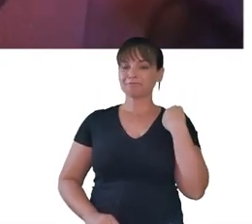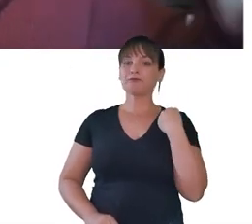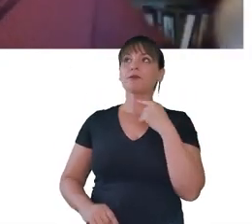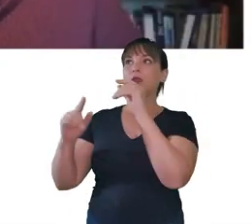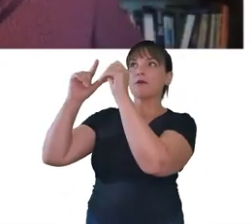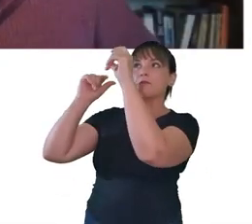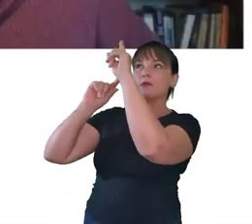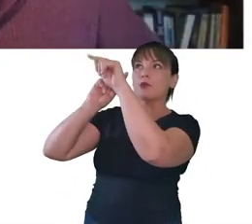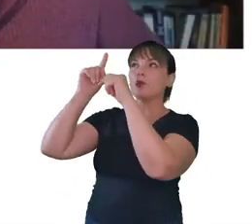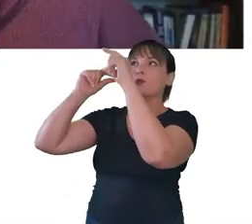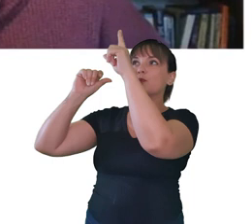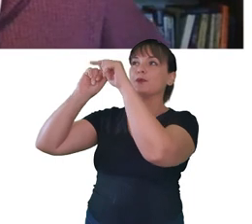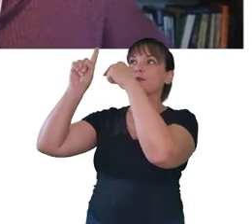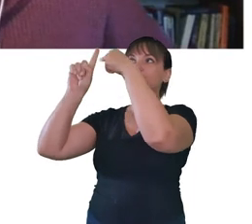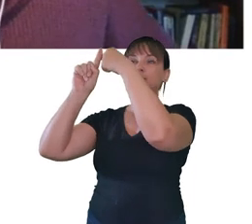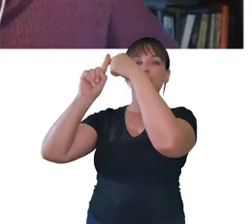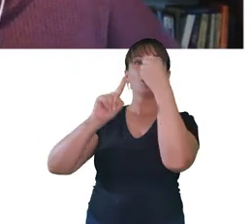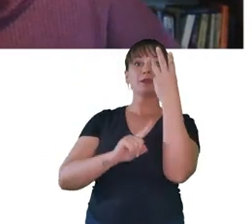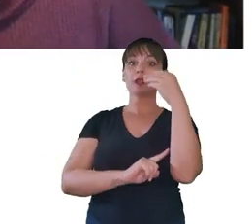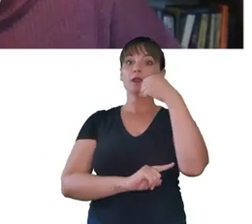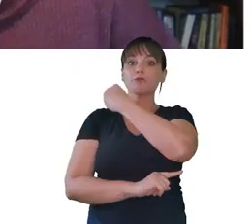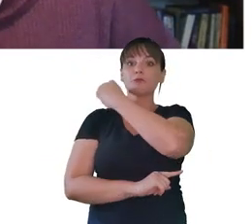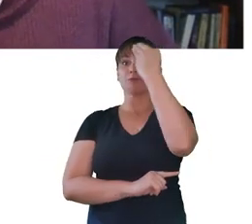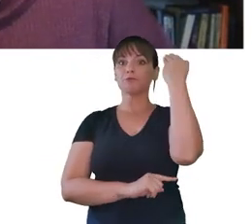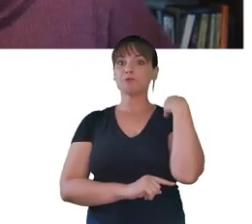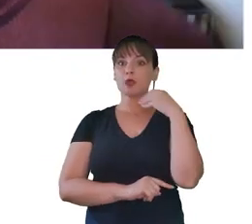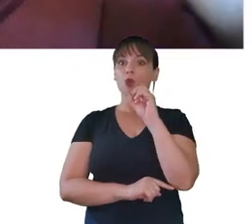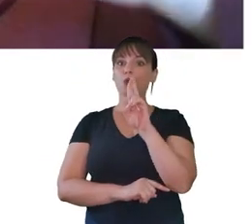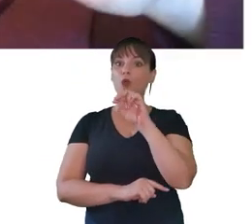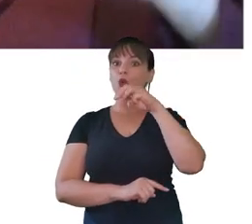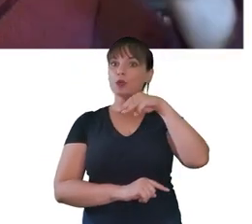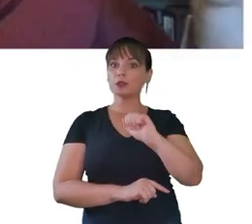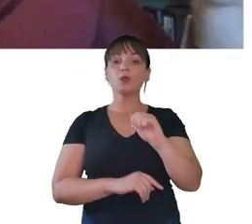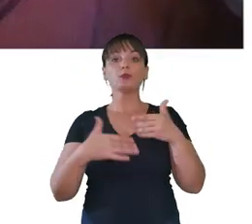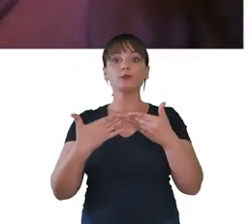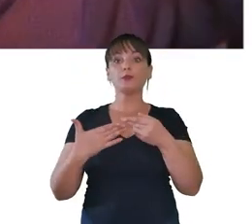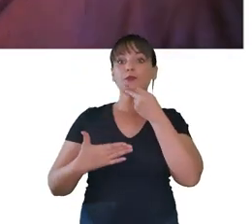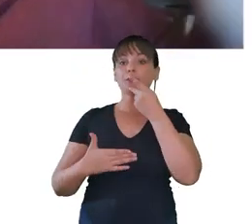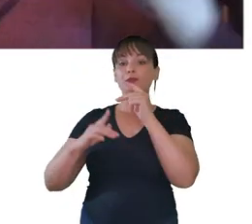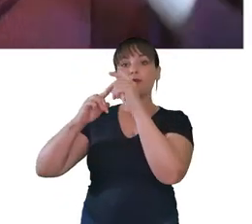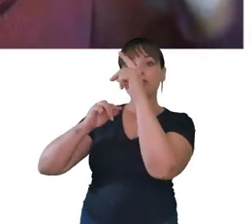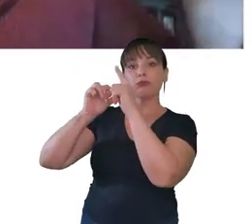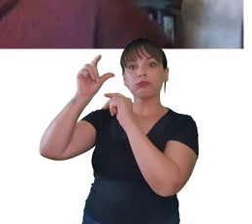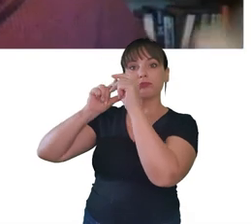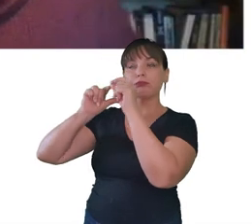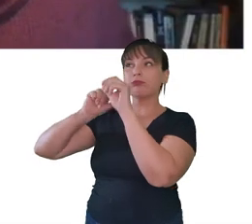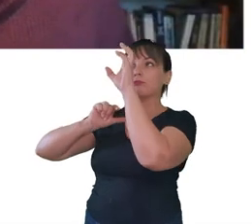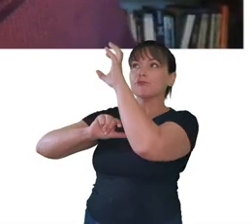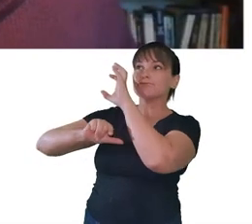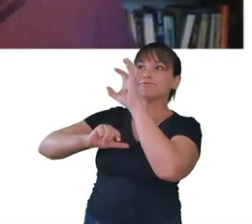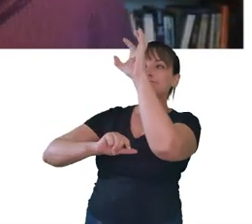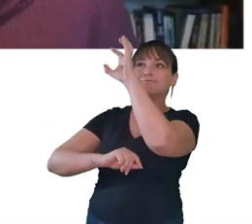de uma outra constelação que chama Órion. Quando a gente fala de constelação, as constelações elas são partes do céu que